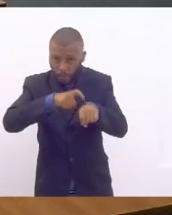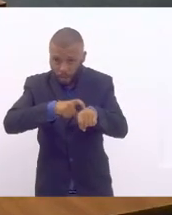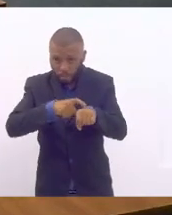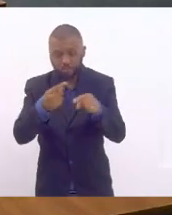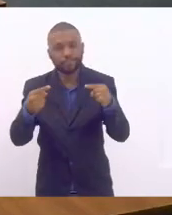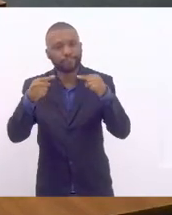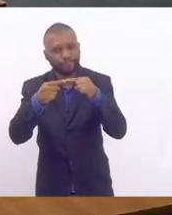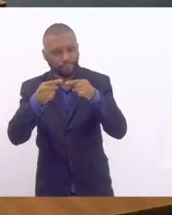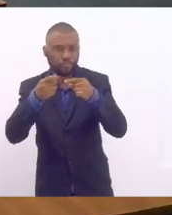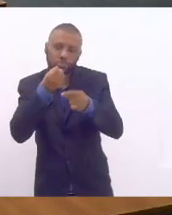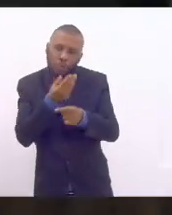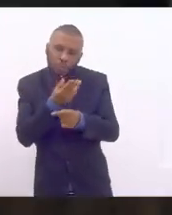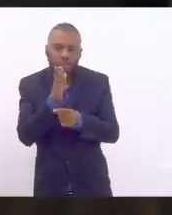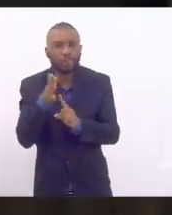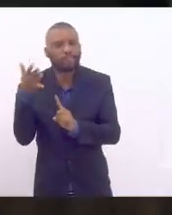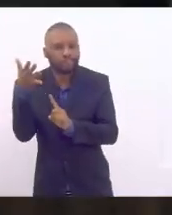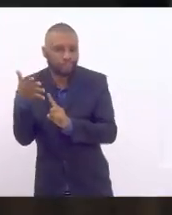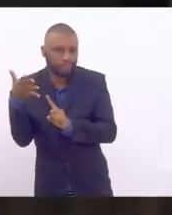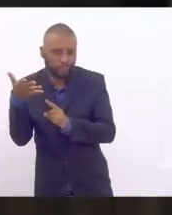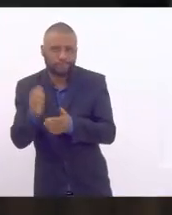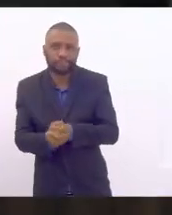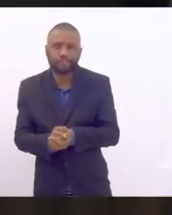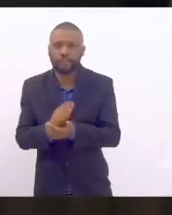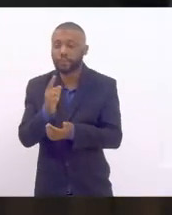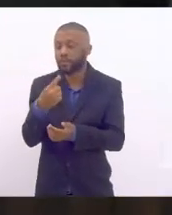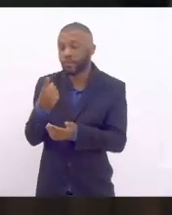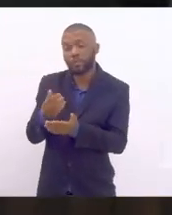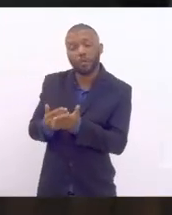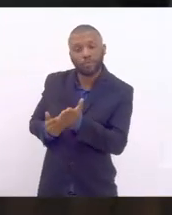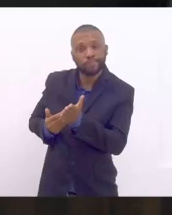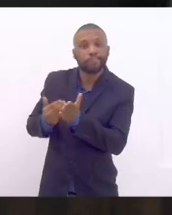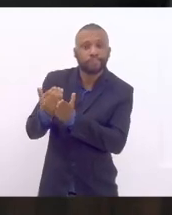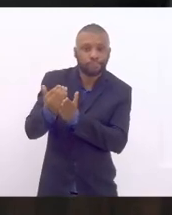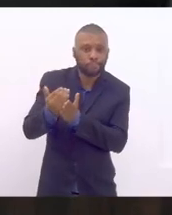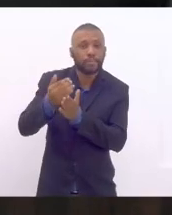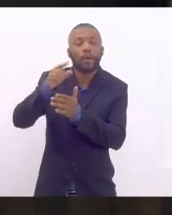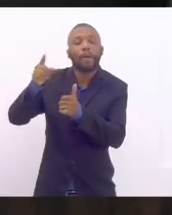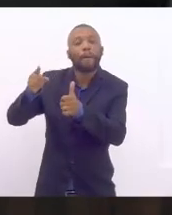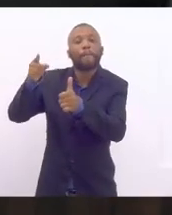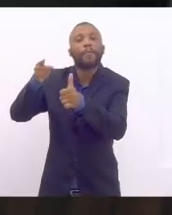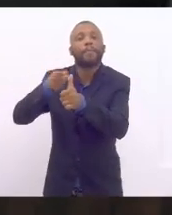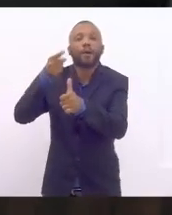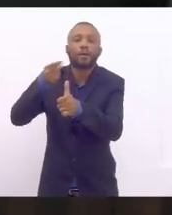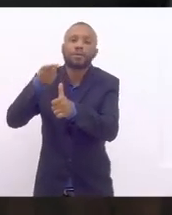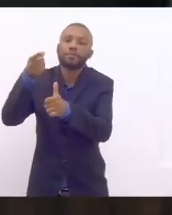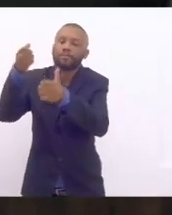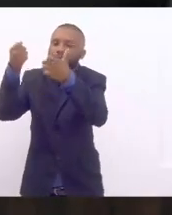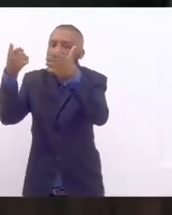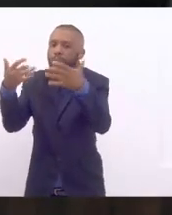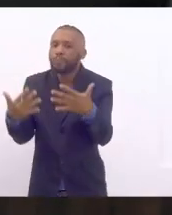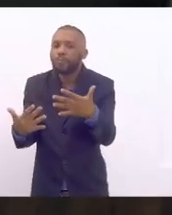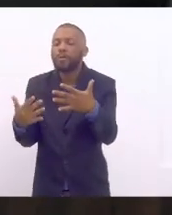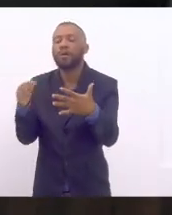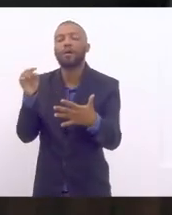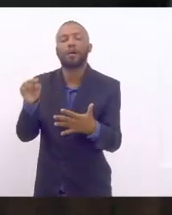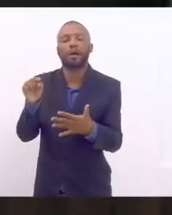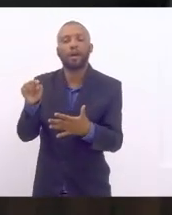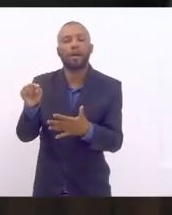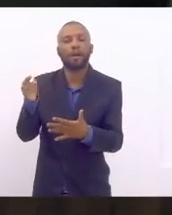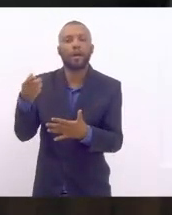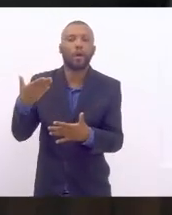é Ah não já estamos dando abertura aí a primeiro a expor será